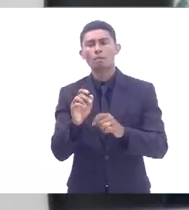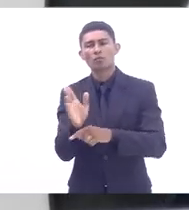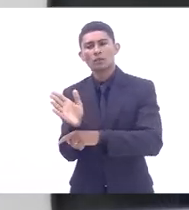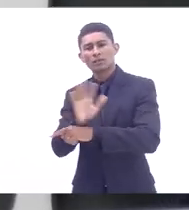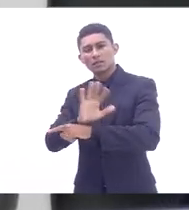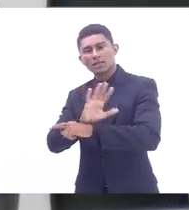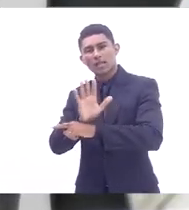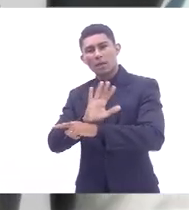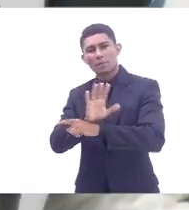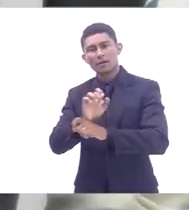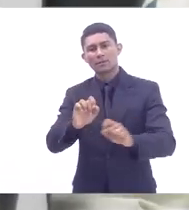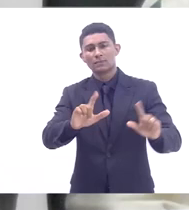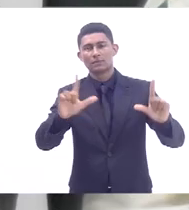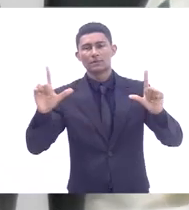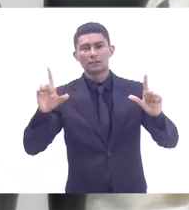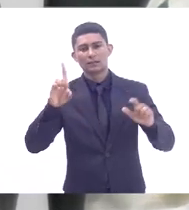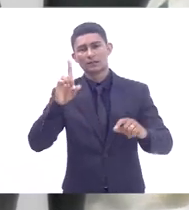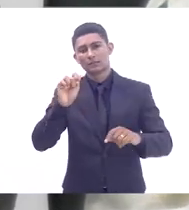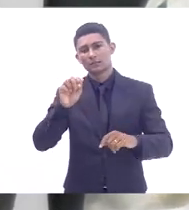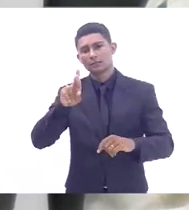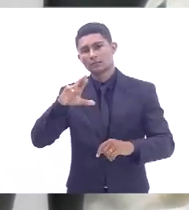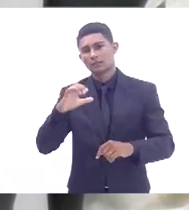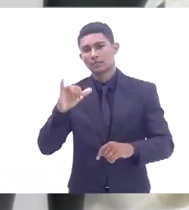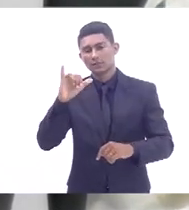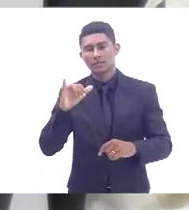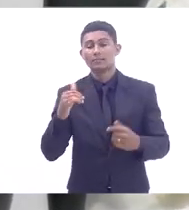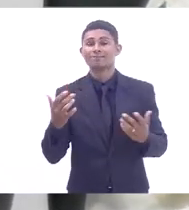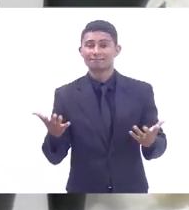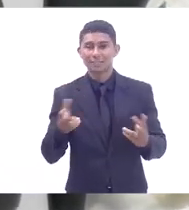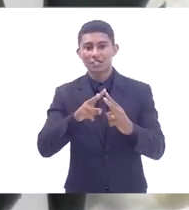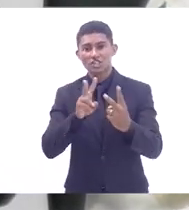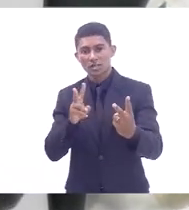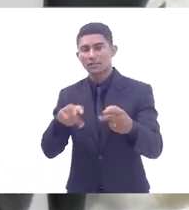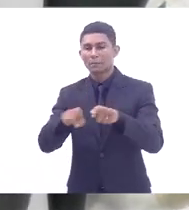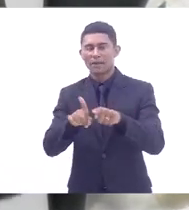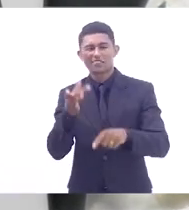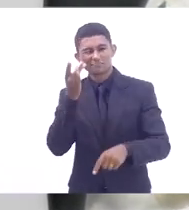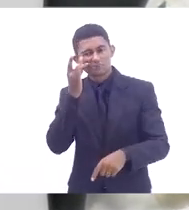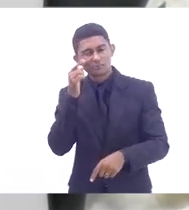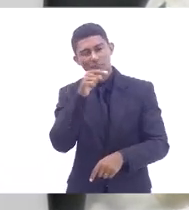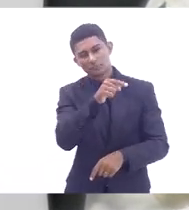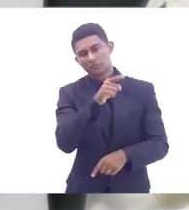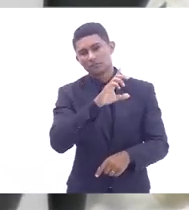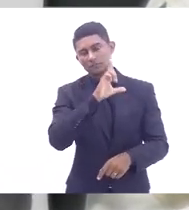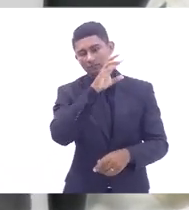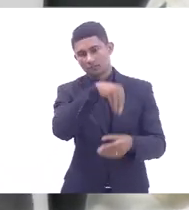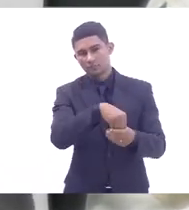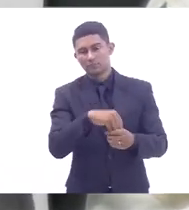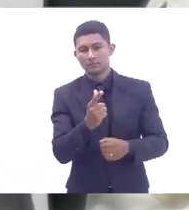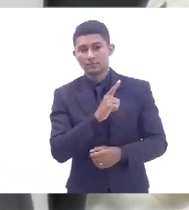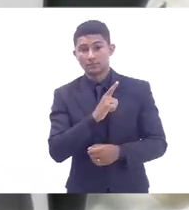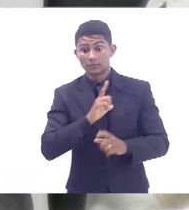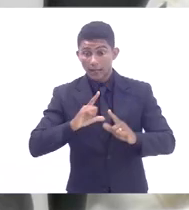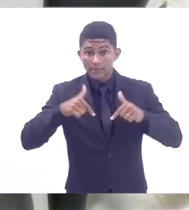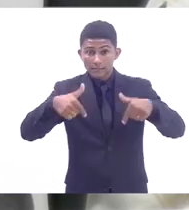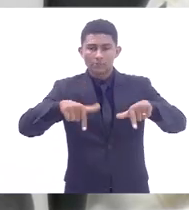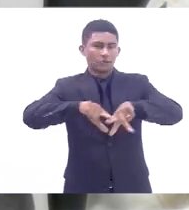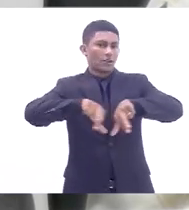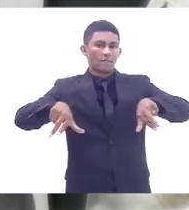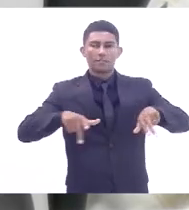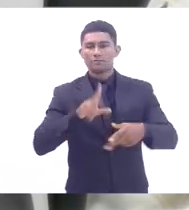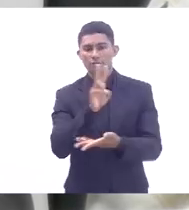é mas assim e agora presencial são todo uma série de ações que une ver se vai fazendo e ela justifica essa audiência já que hoje